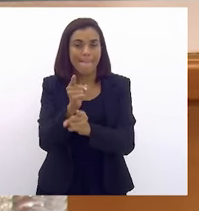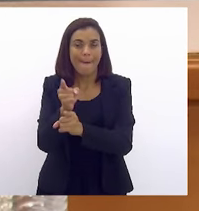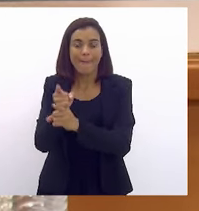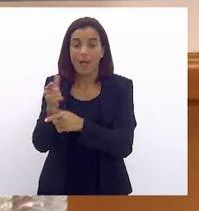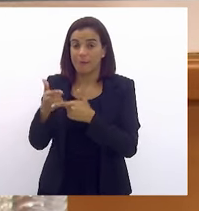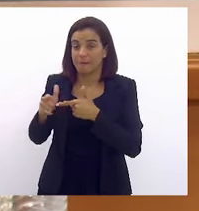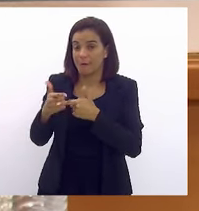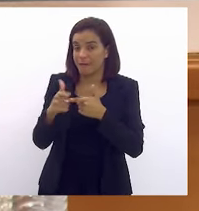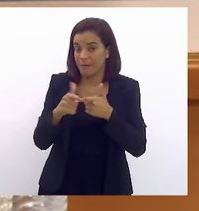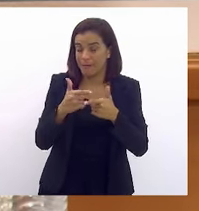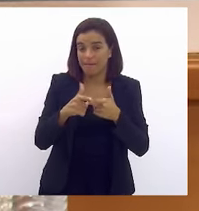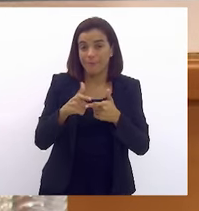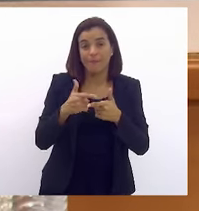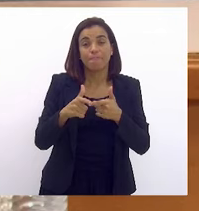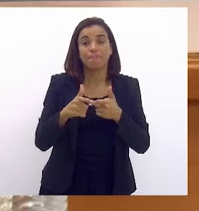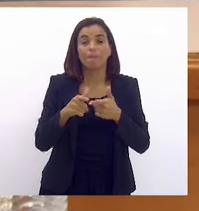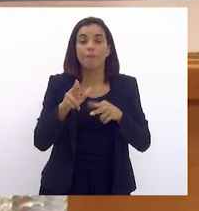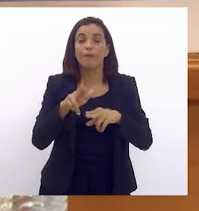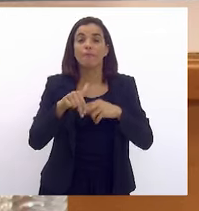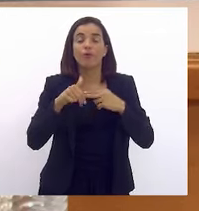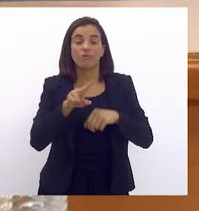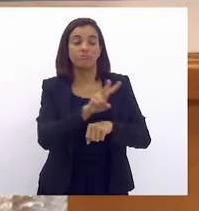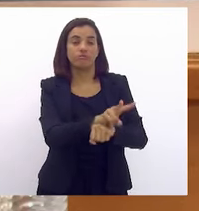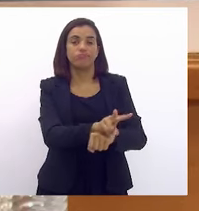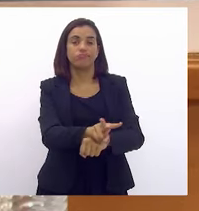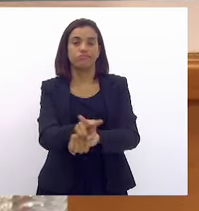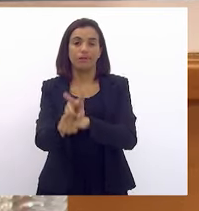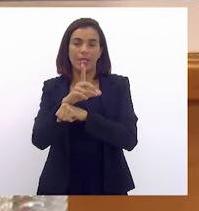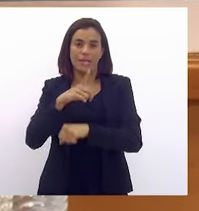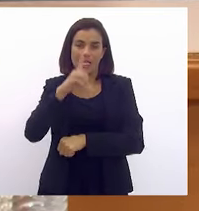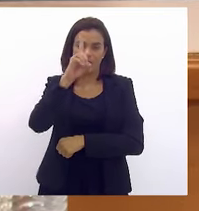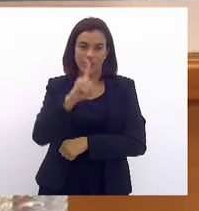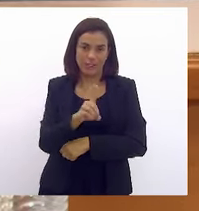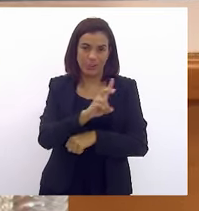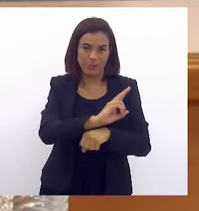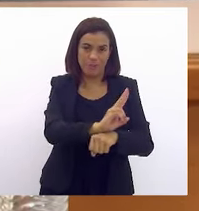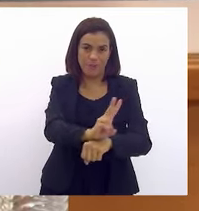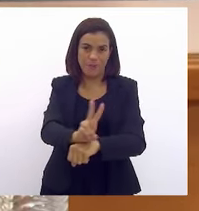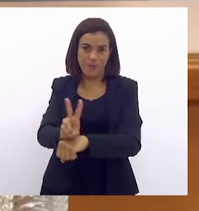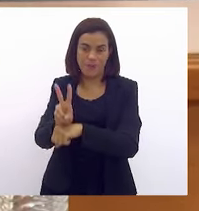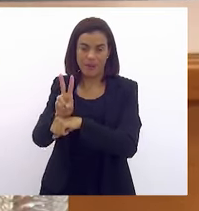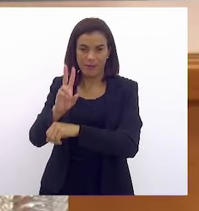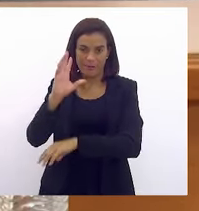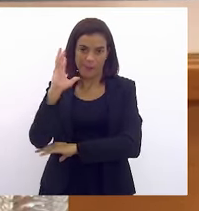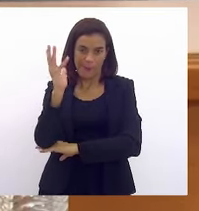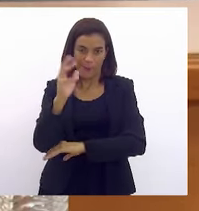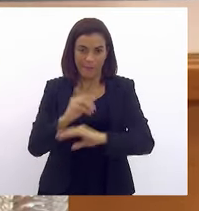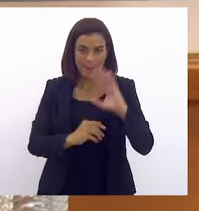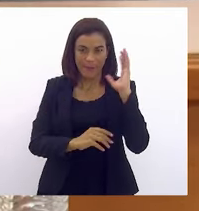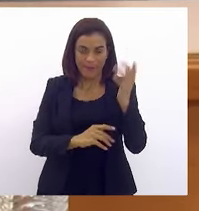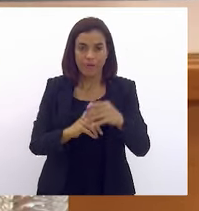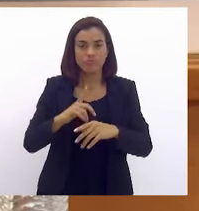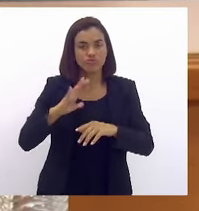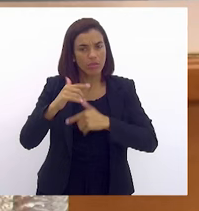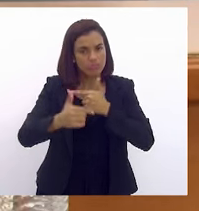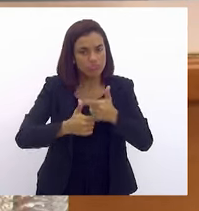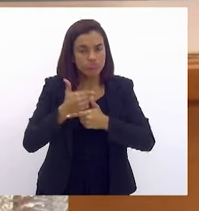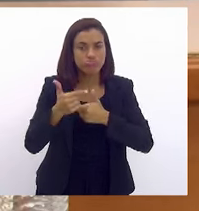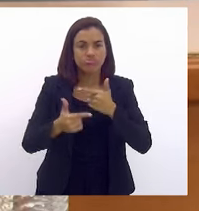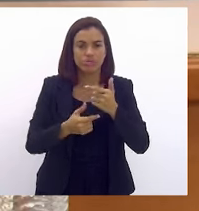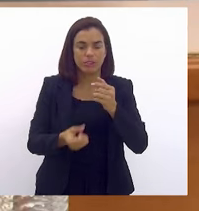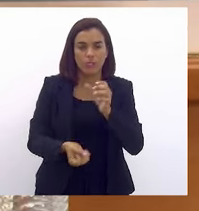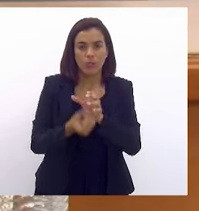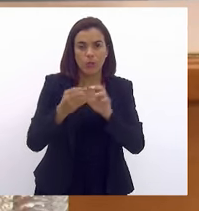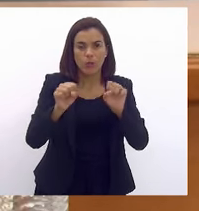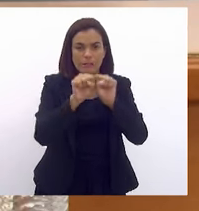por meio do monitoramento, né? E aí tem a Diretoria de Segurança Hídrica e Qualidade Ambiental, que tem feito sistemáticos investimentos